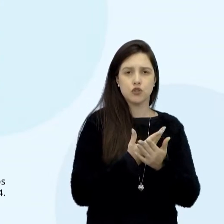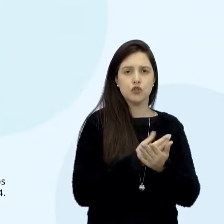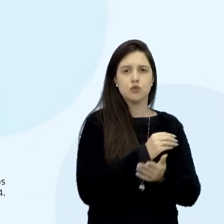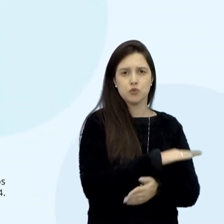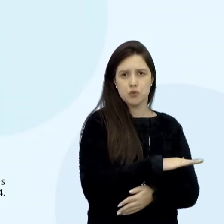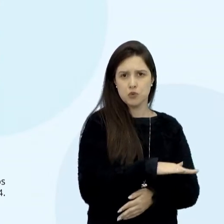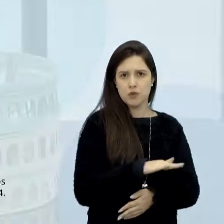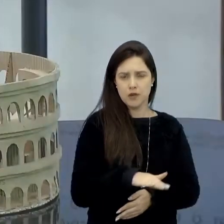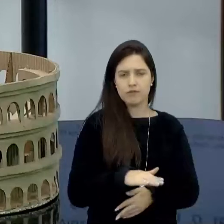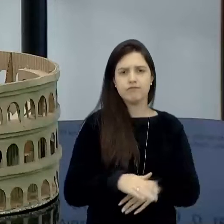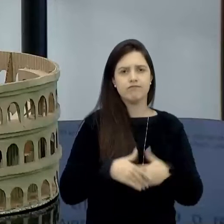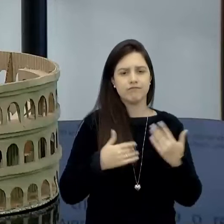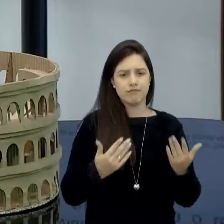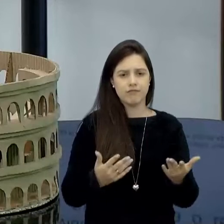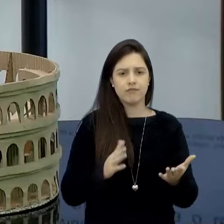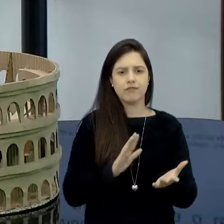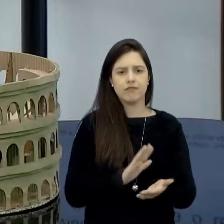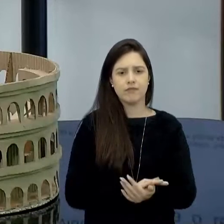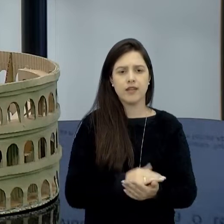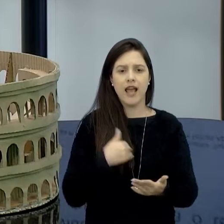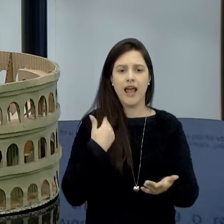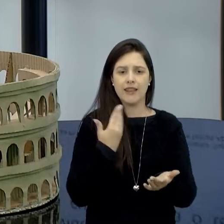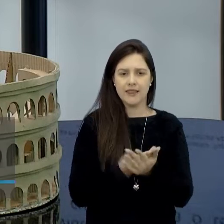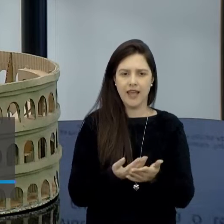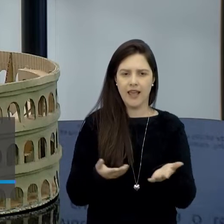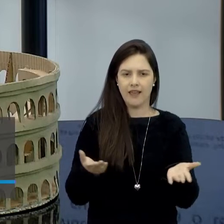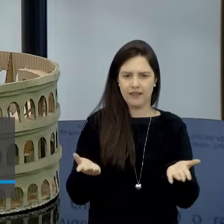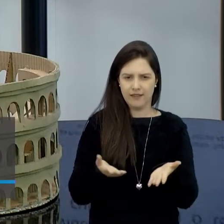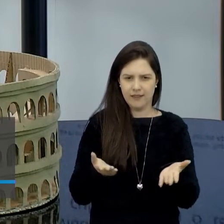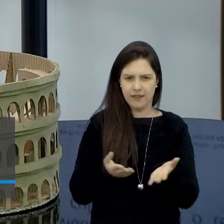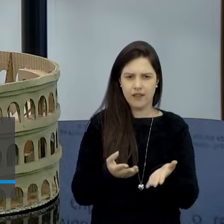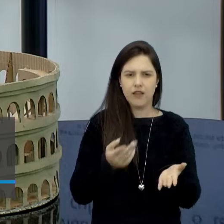estudante. Então, olha só, até aqui a gente